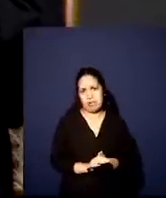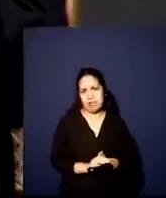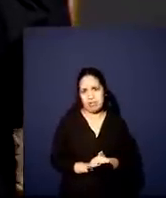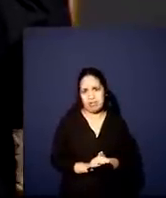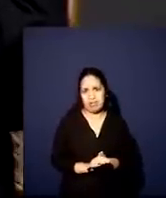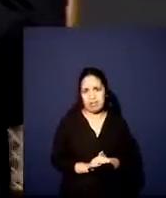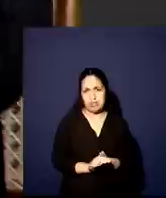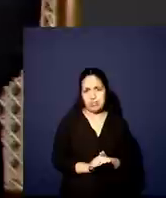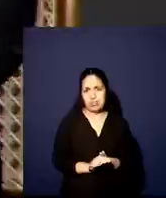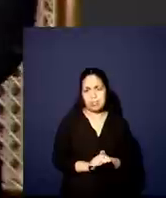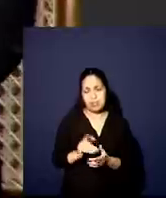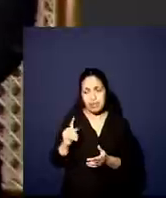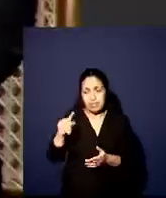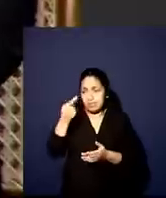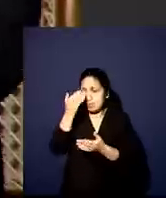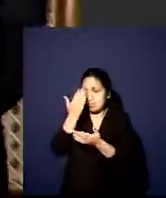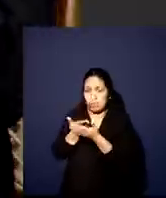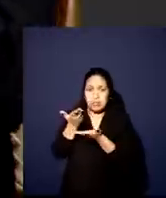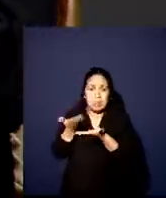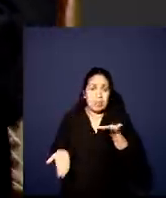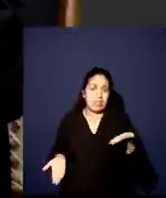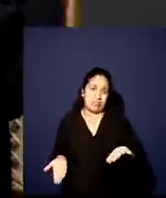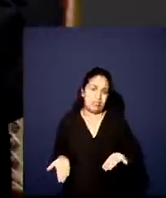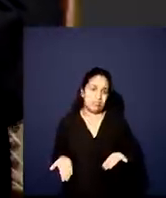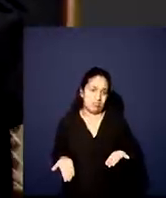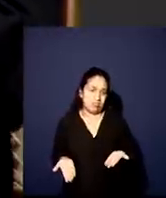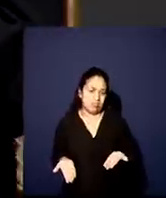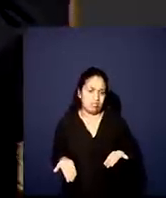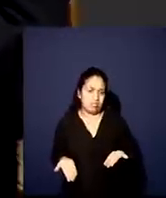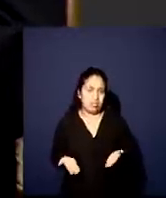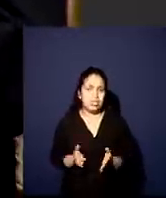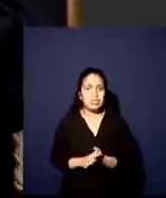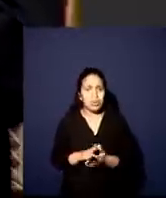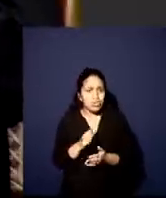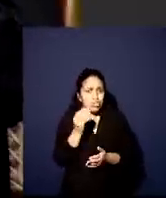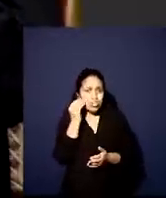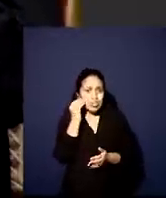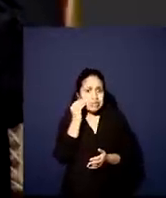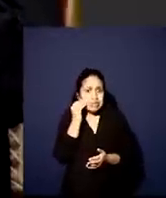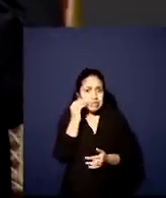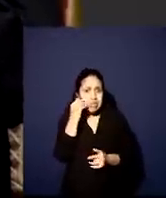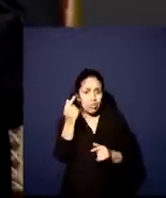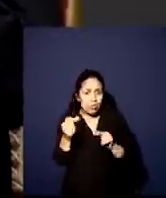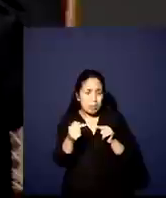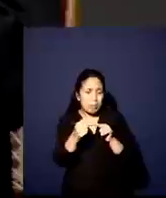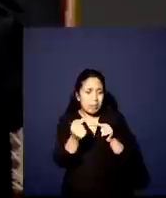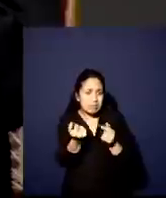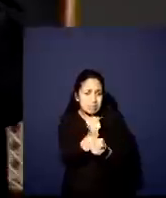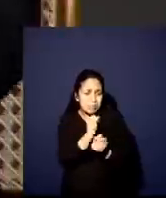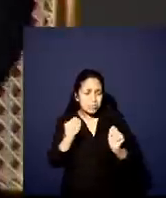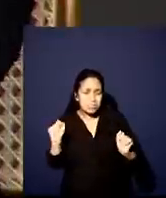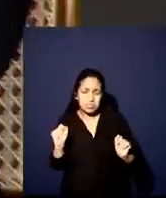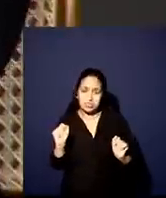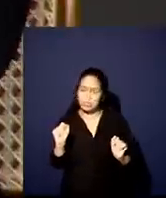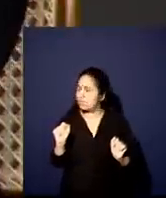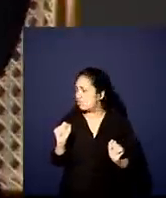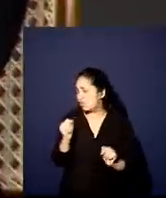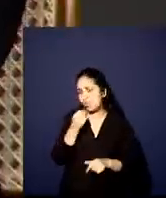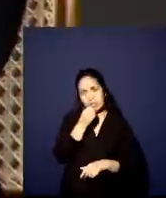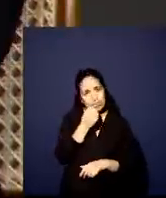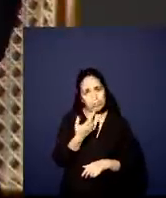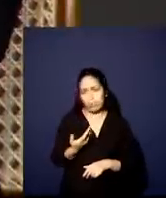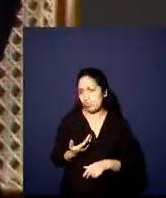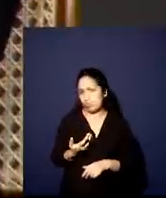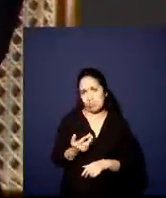numa perda de credibilidade. Eu acho que buscar uma meta irrealista não é uma coisa boa para o Brasil